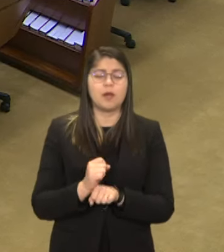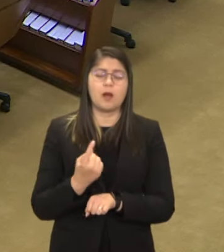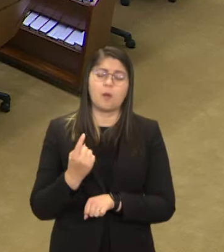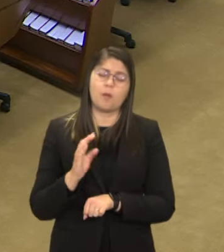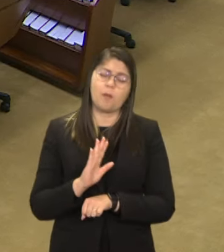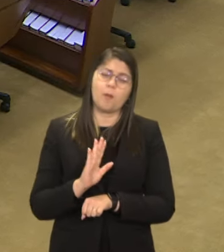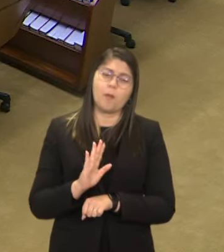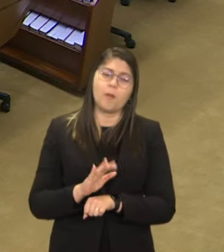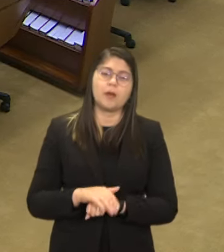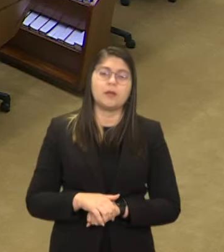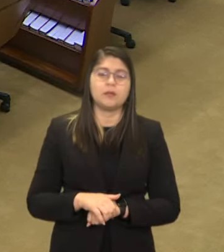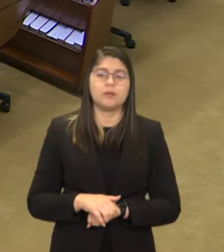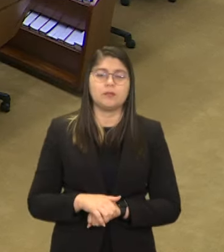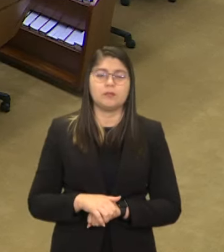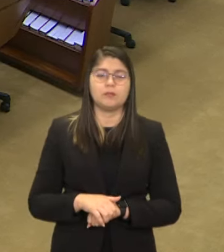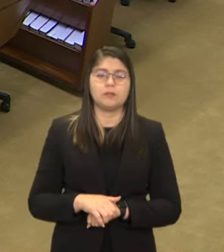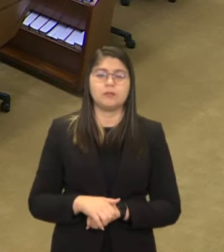o que mais que temos na pauta?